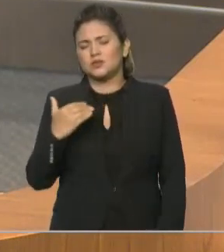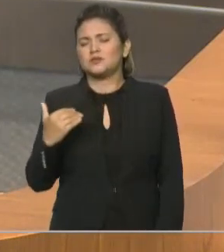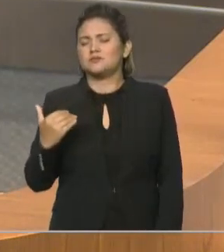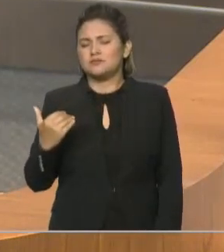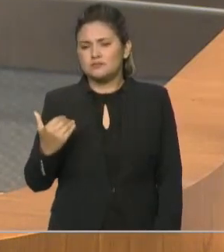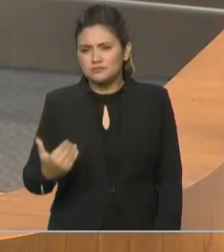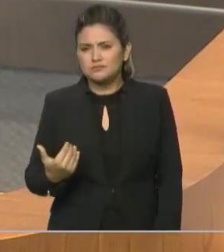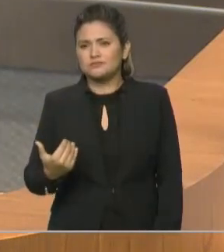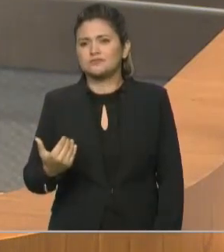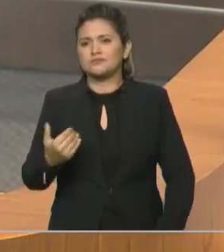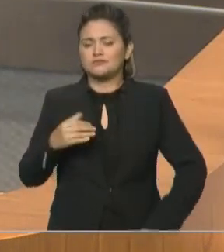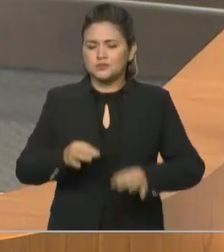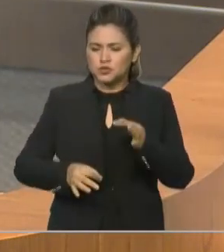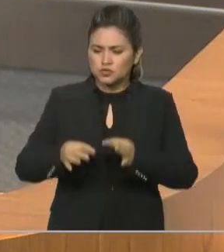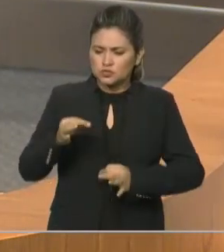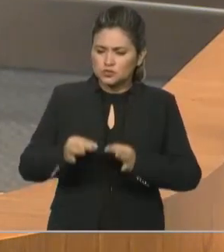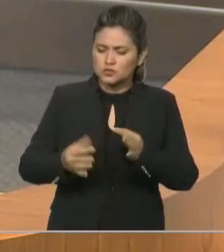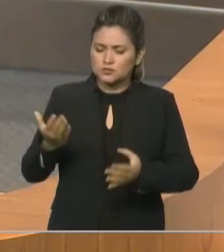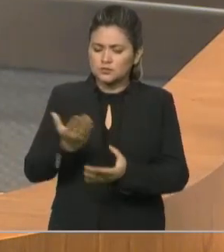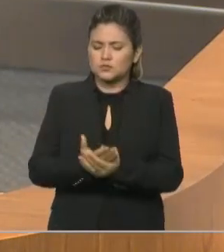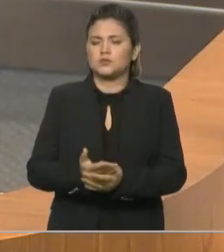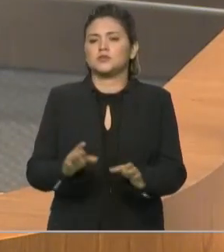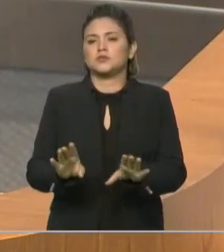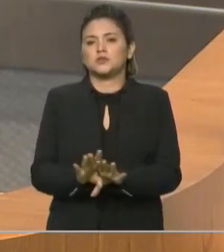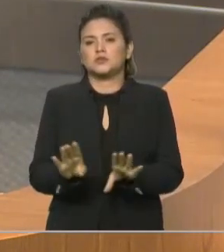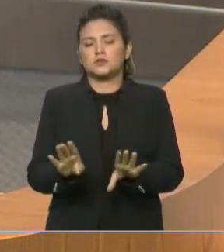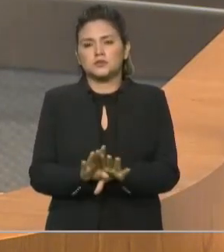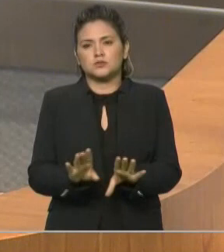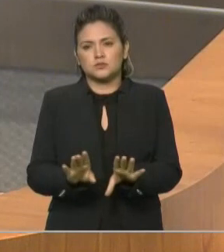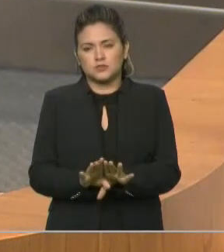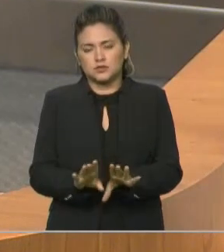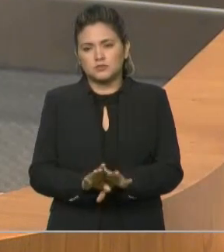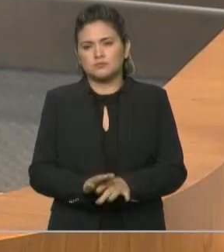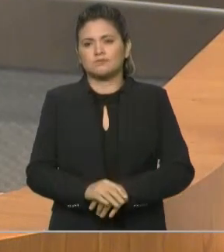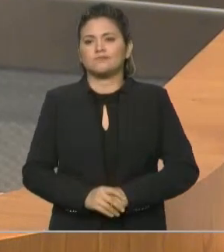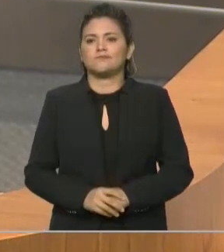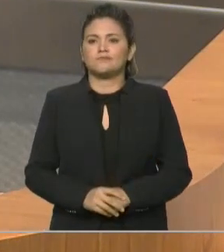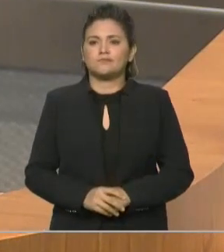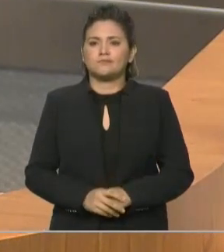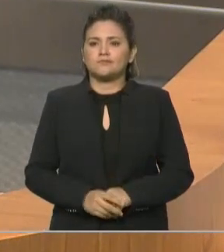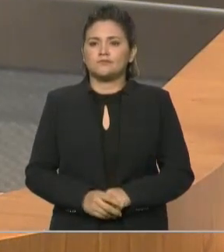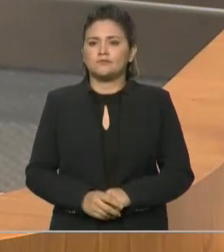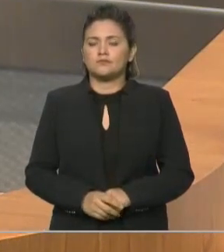campo jurídico, no campo material e, sobretudo, na irrecuperável vida humana.